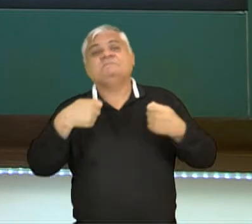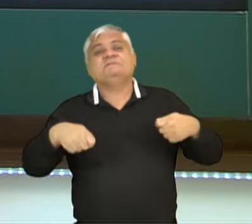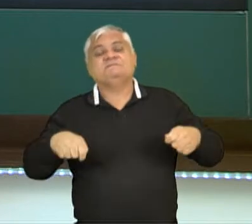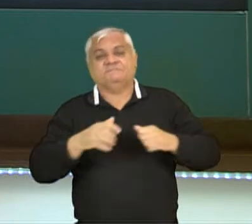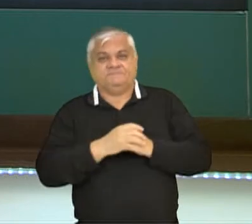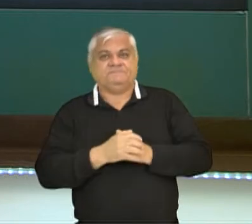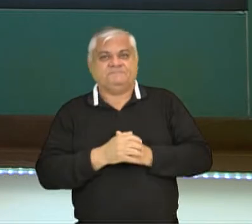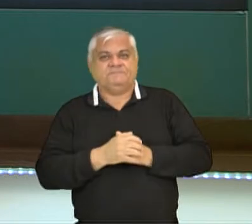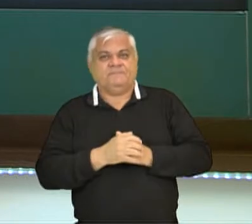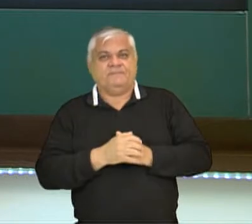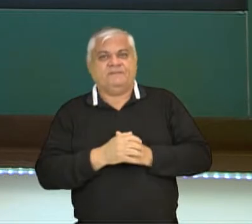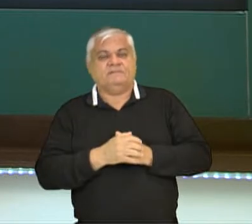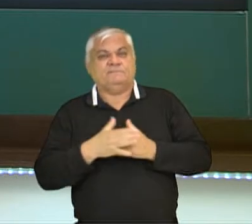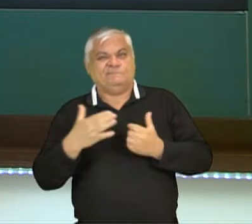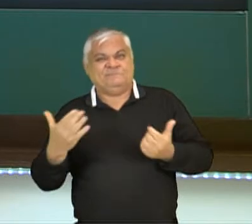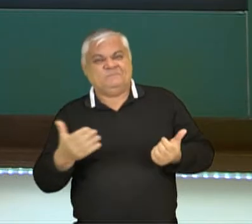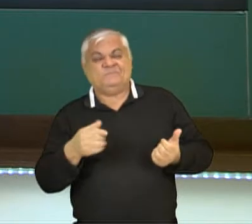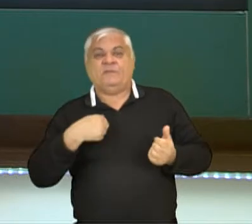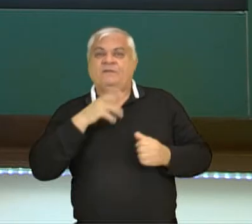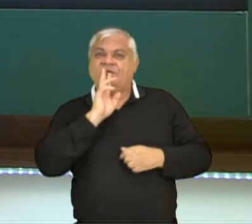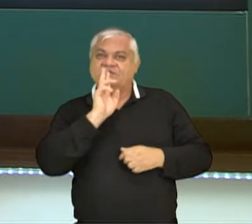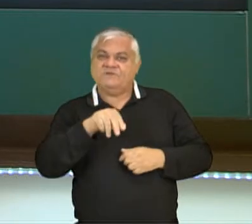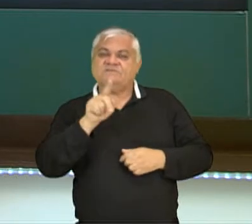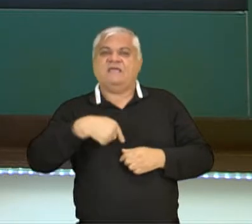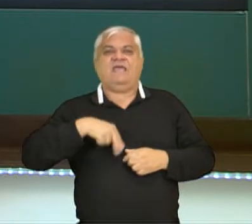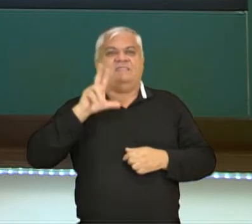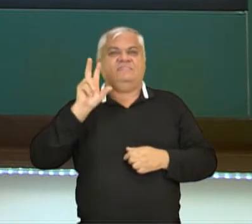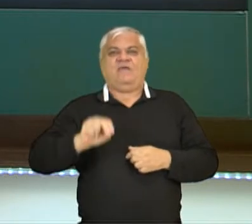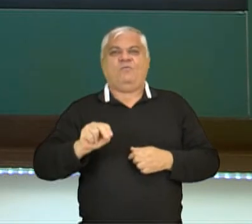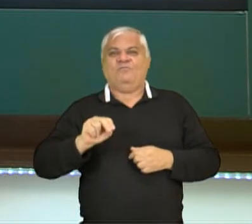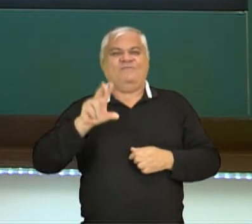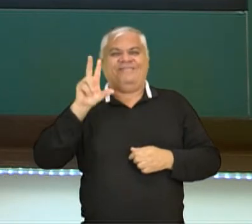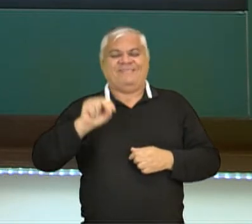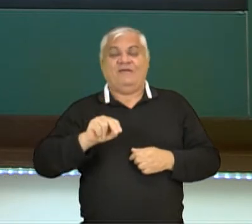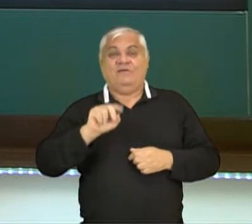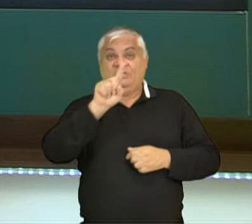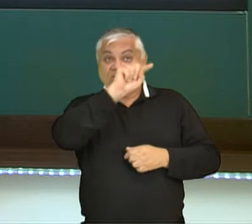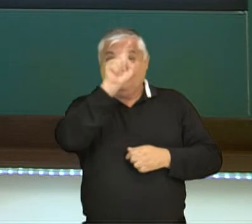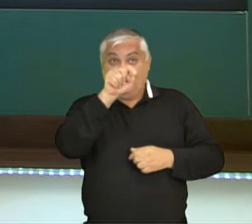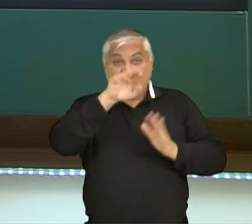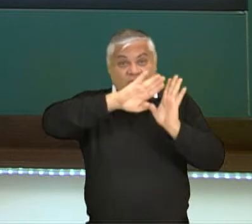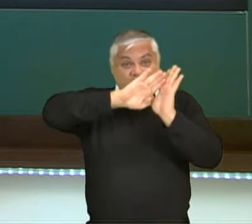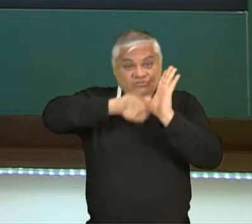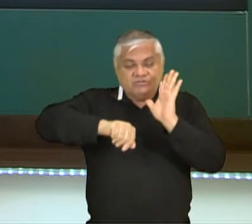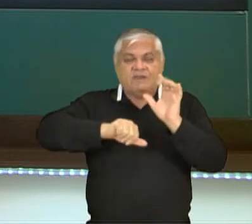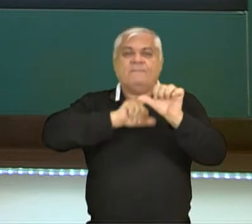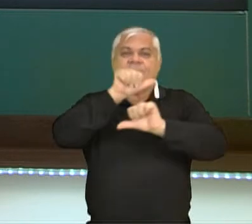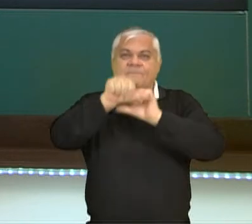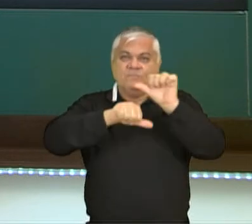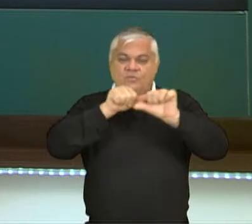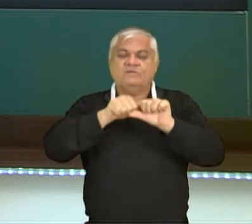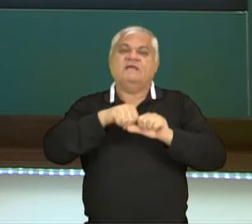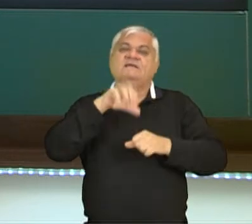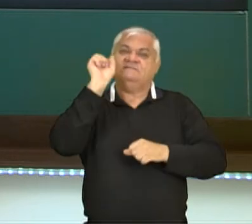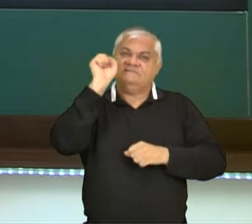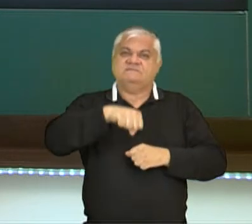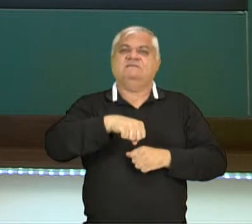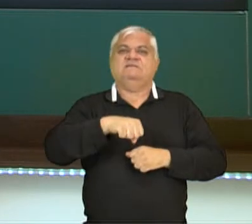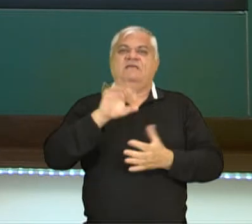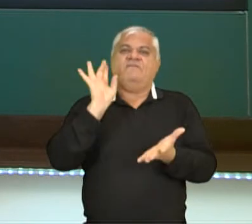físico impresso. Então, a resposta aqui seria não, né? Se a gente tira o ponto de interrogação, nós teremos uma